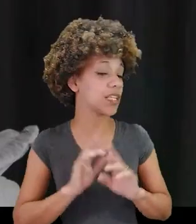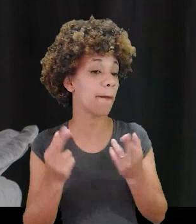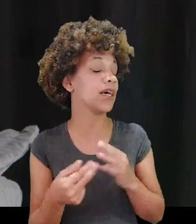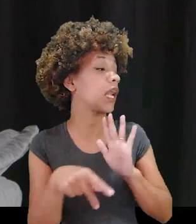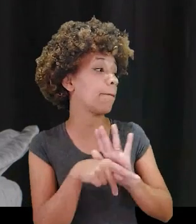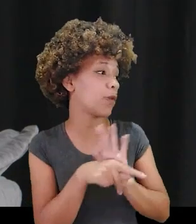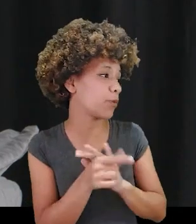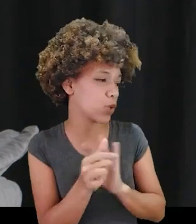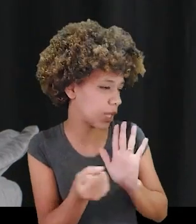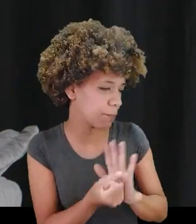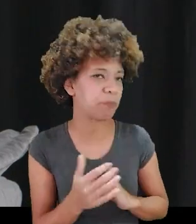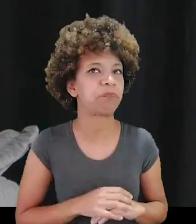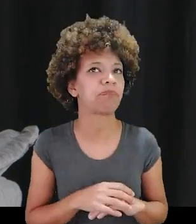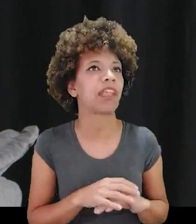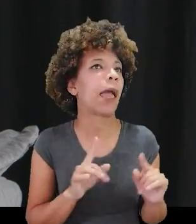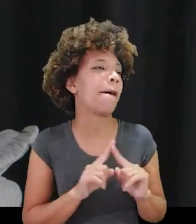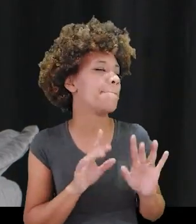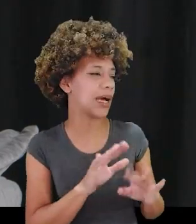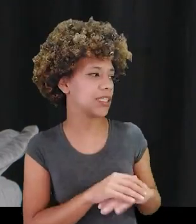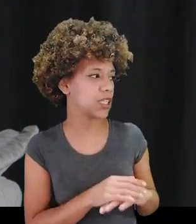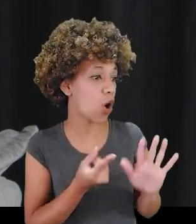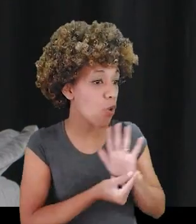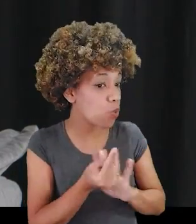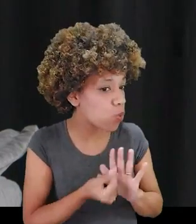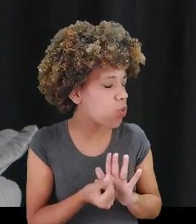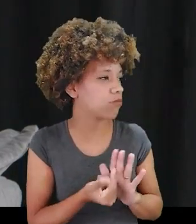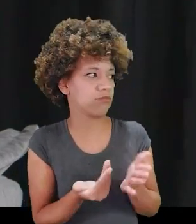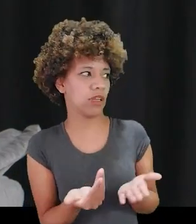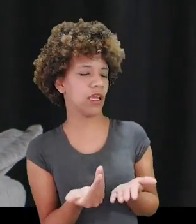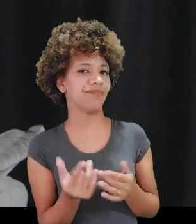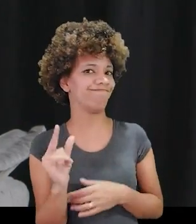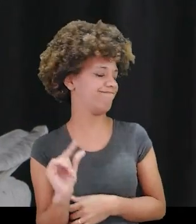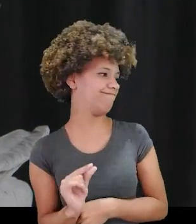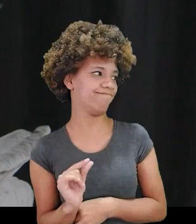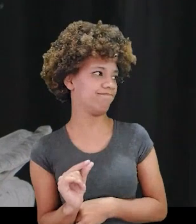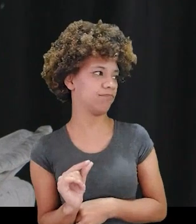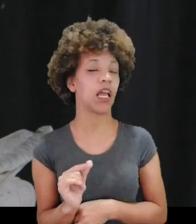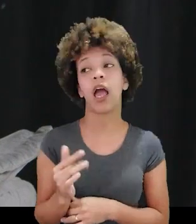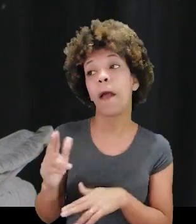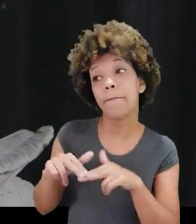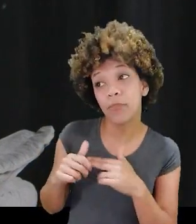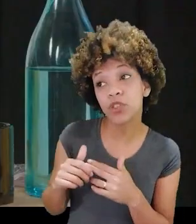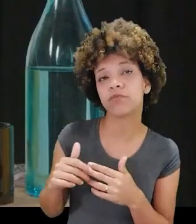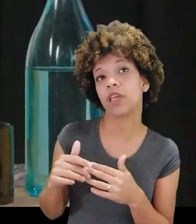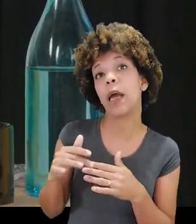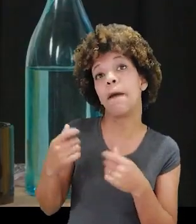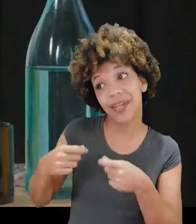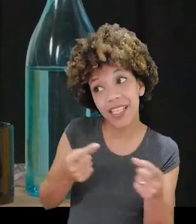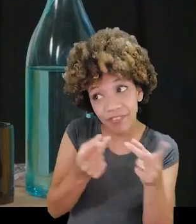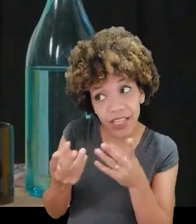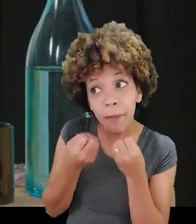se você tem aquele posto bandeira branca Tá mas assim é quer dizer o lucro do cara então ele é muito pequenininho né a